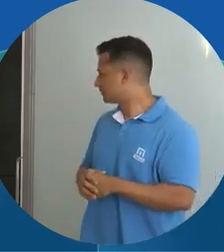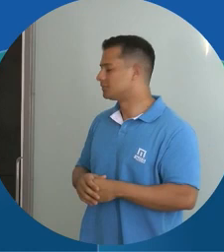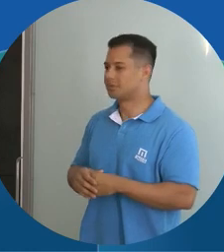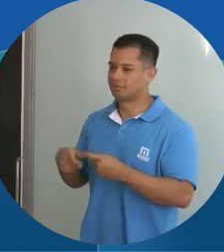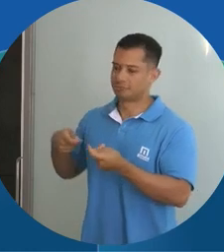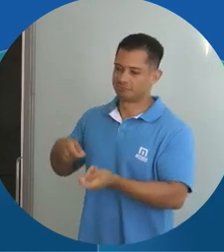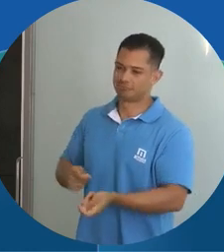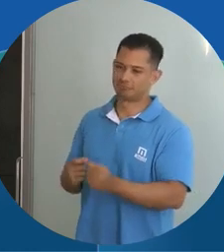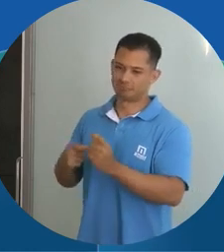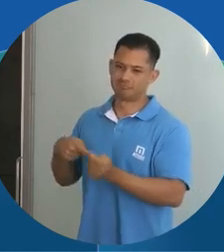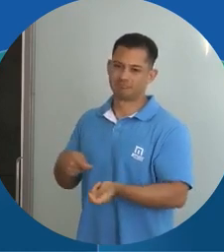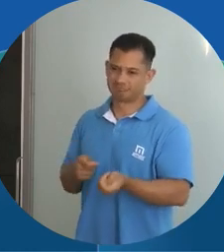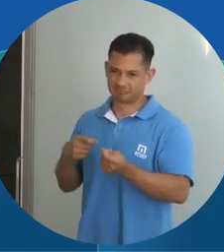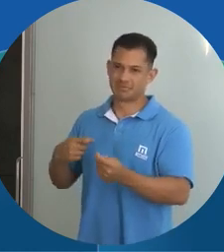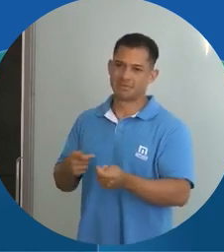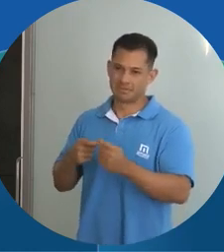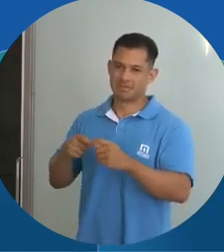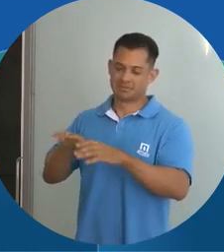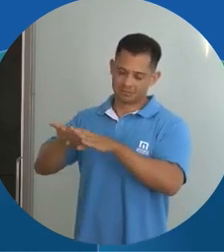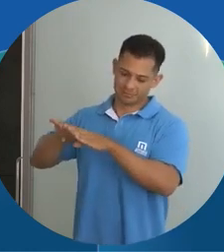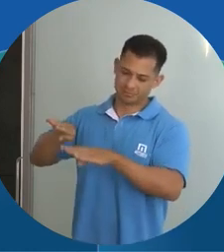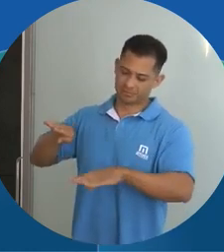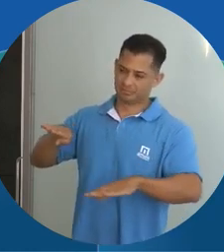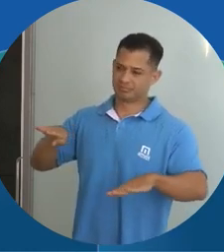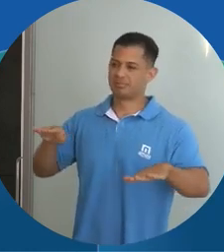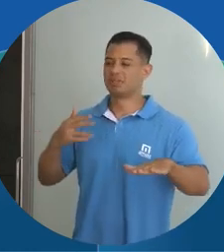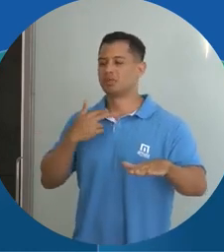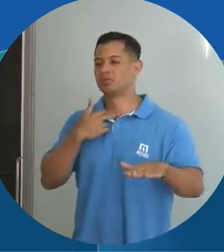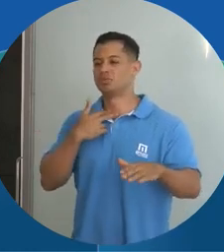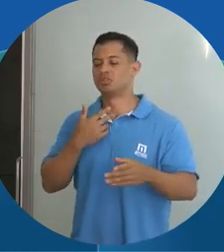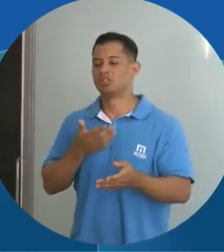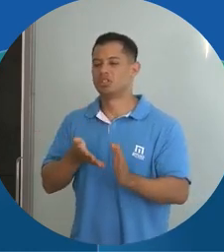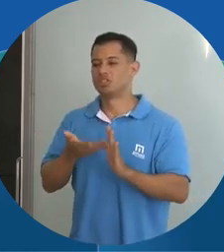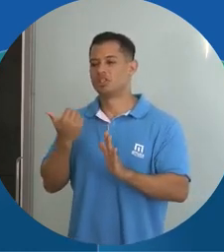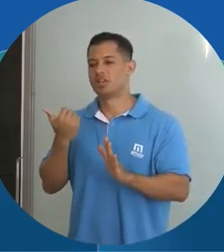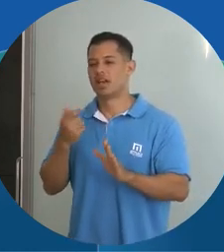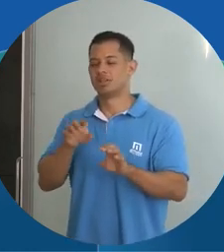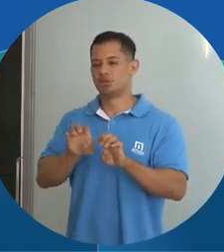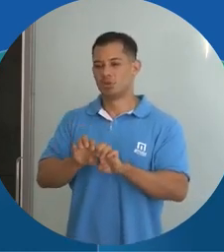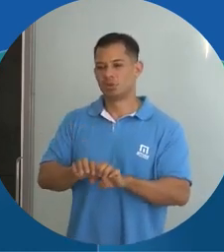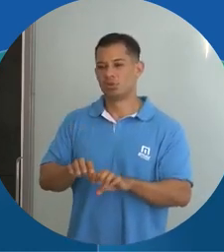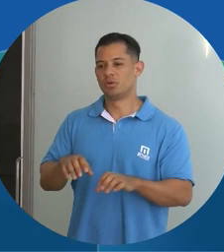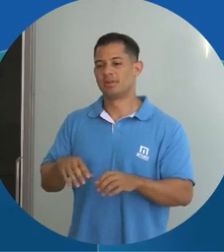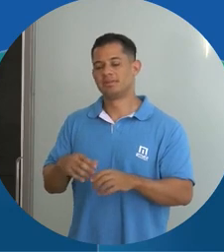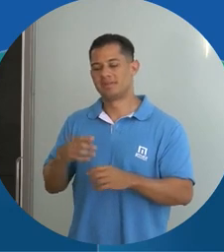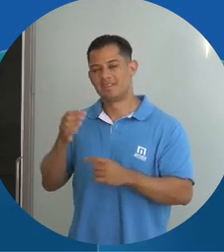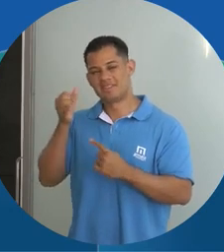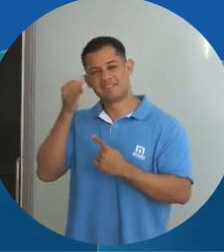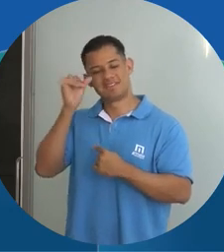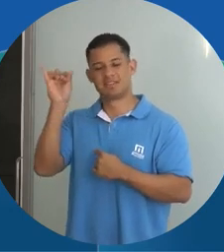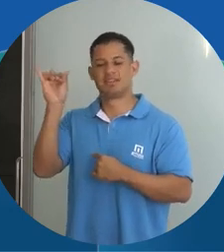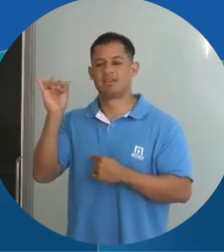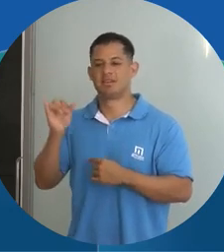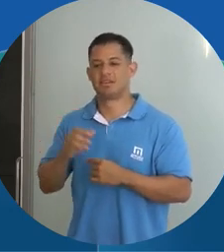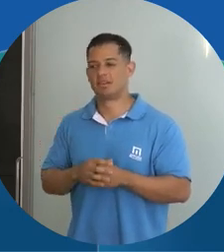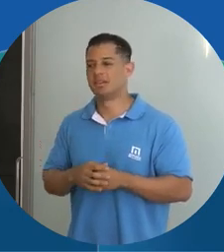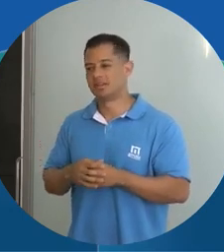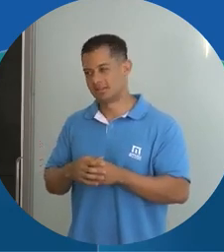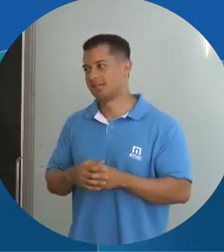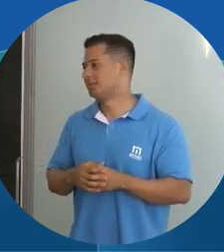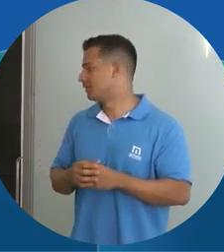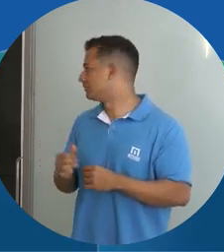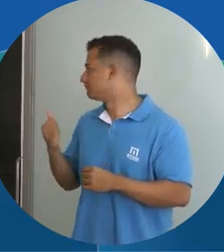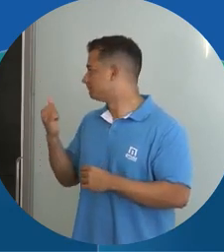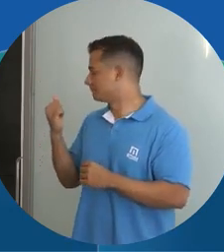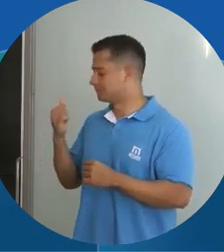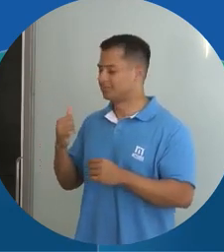gente não podia tirar essas estruturas ou evitar ao máximo ter que trabalhar com isso. Então, aqui também foi uma